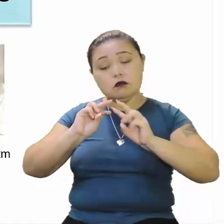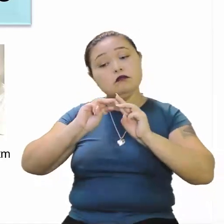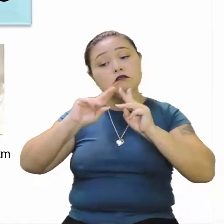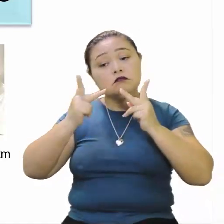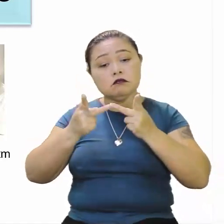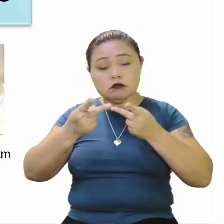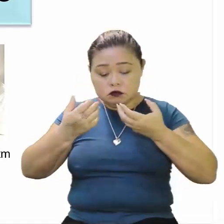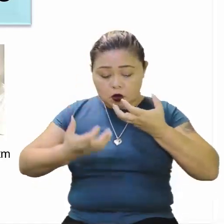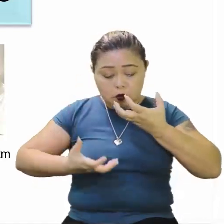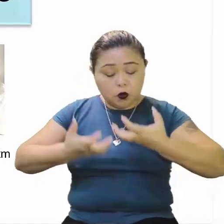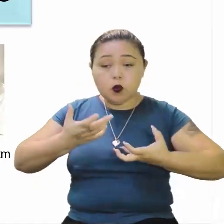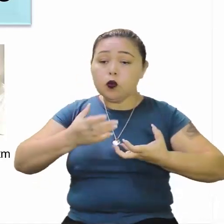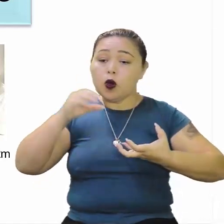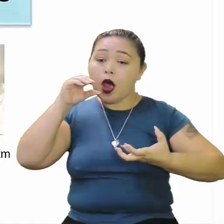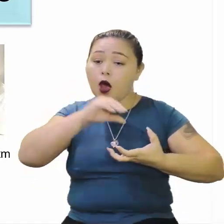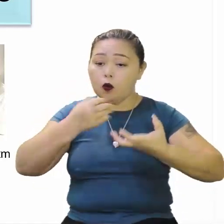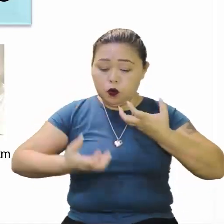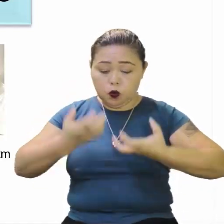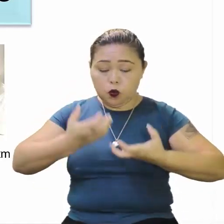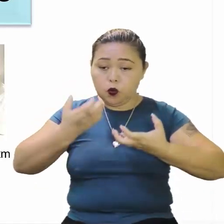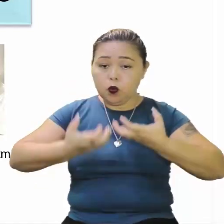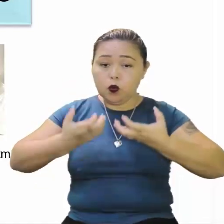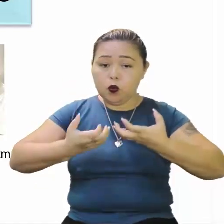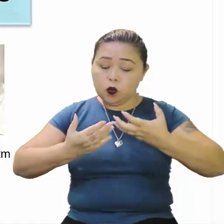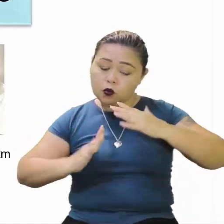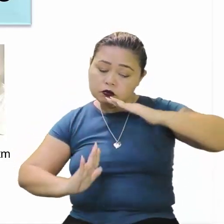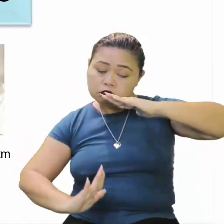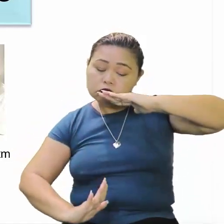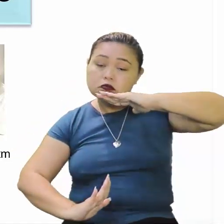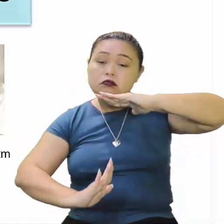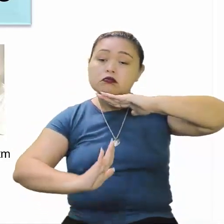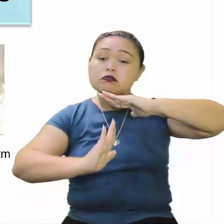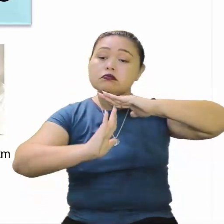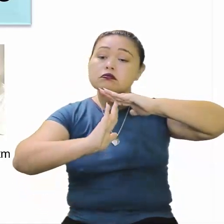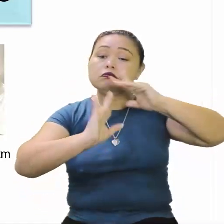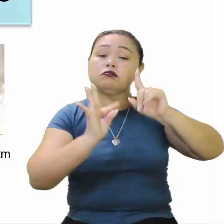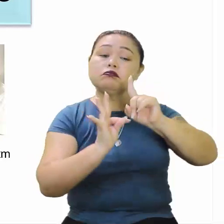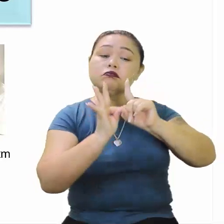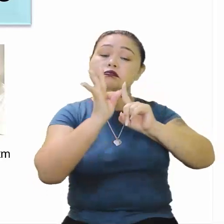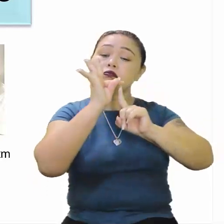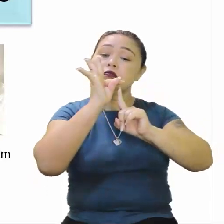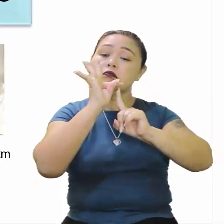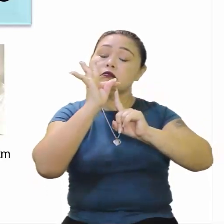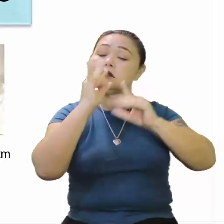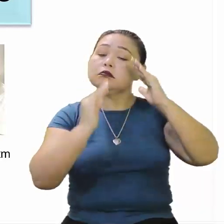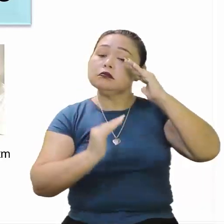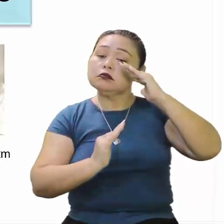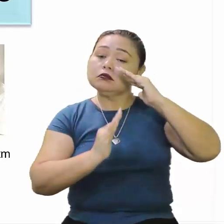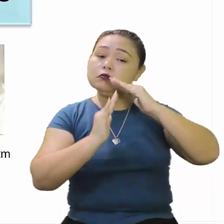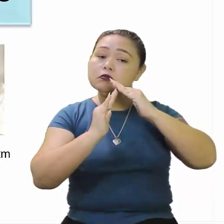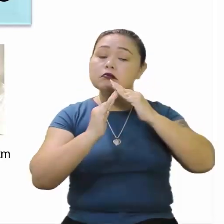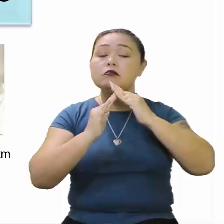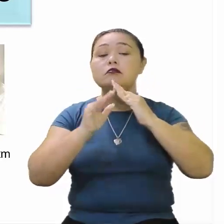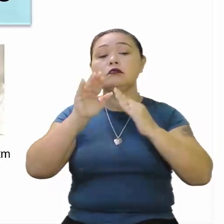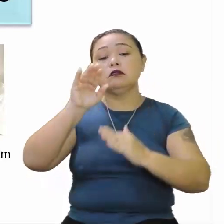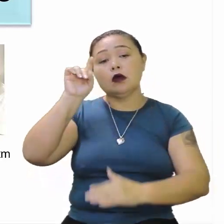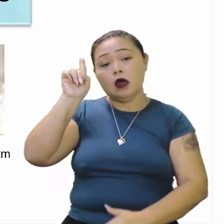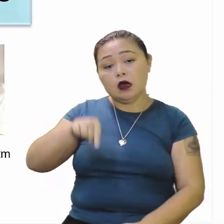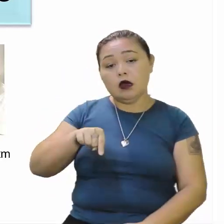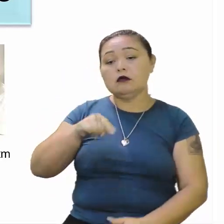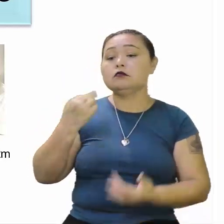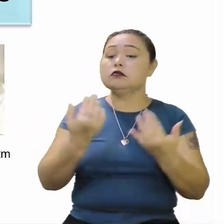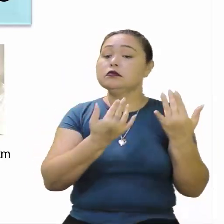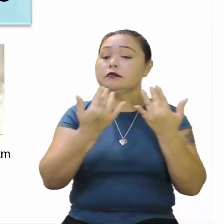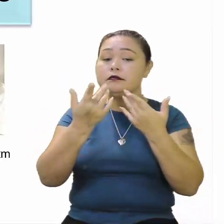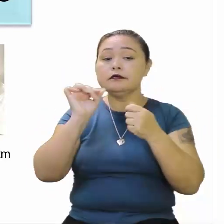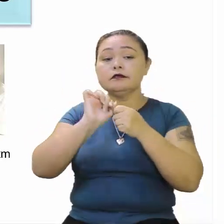é aquecida, atingindo a temperatura ou ponto de ebulição. Por isso que essa vaporização é